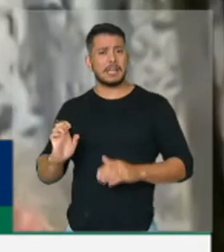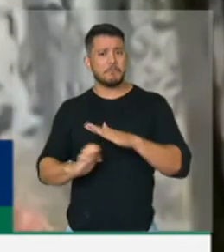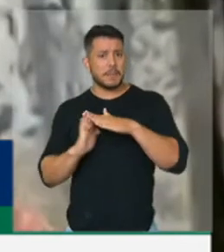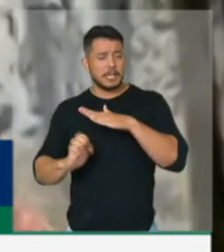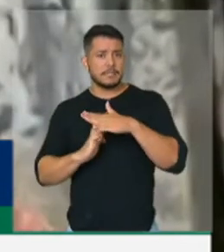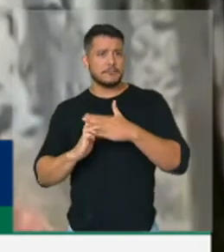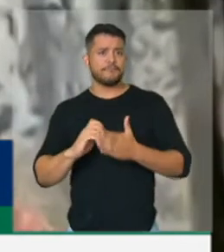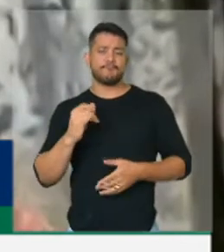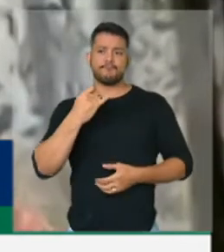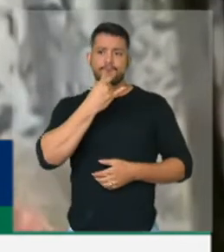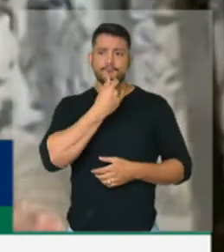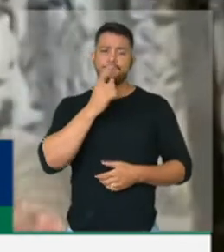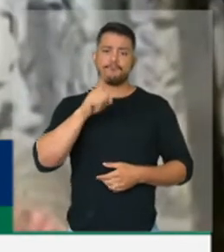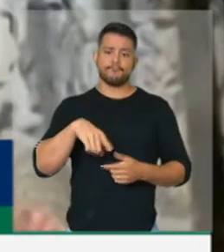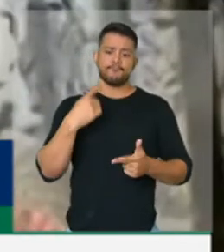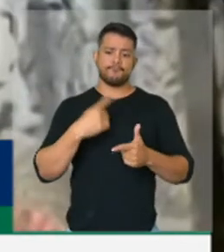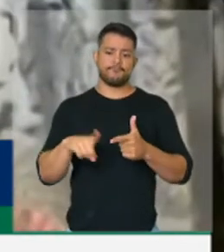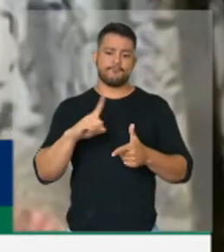vive, dramático.